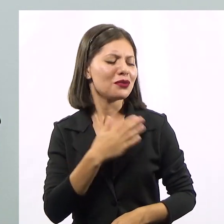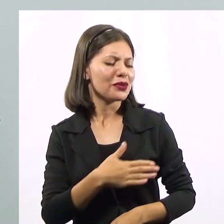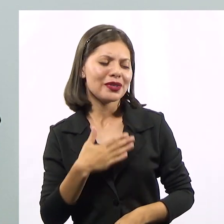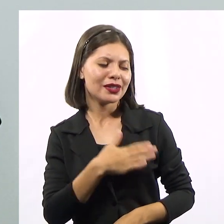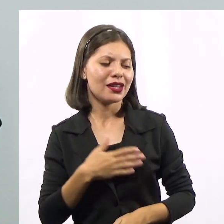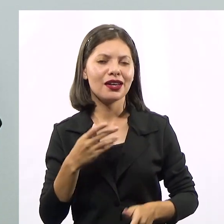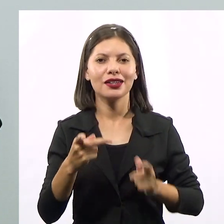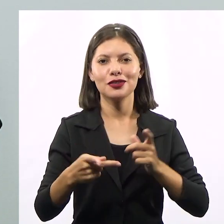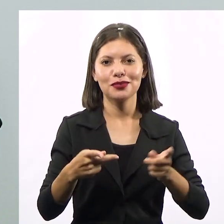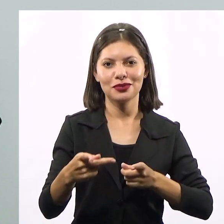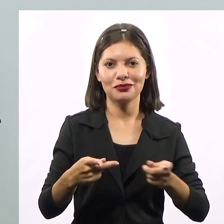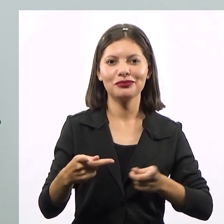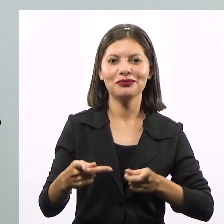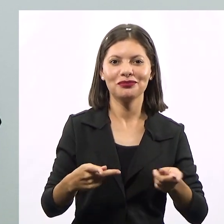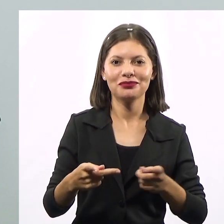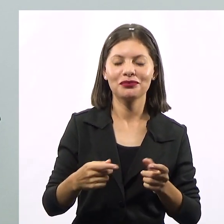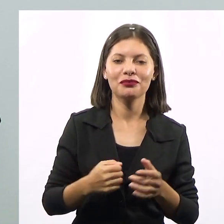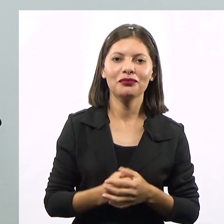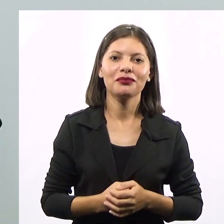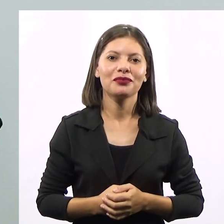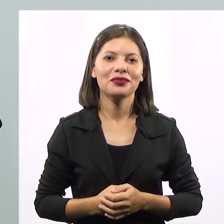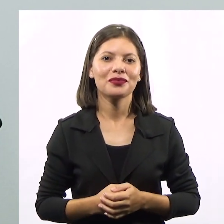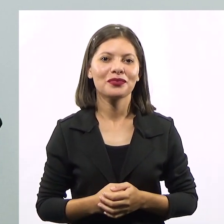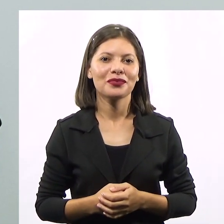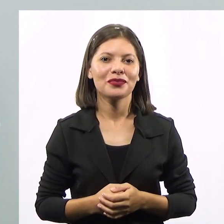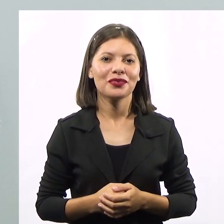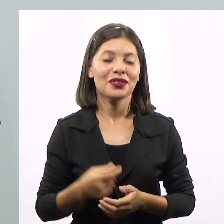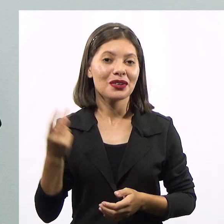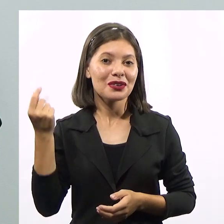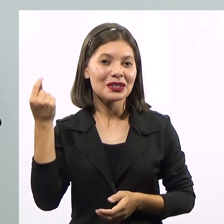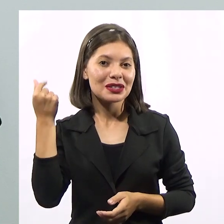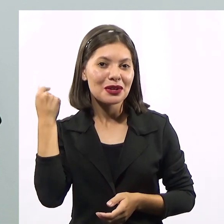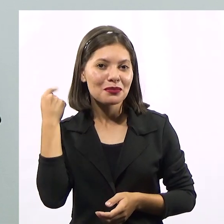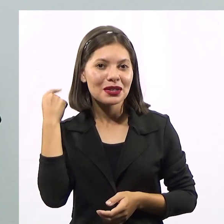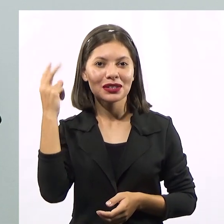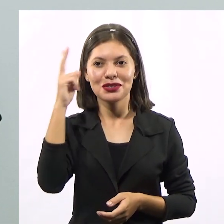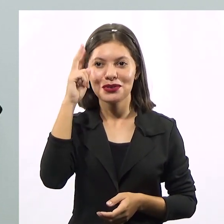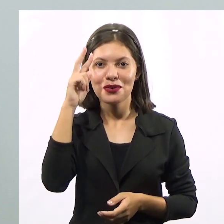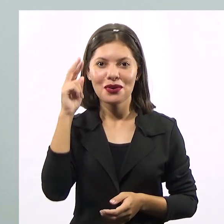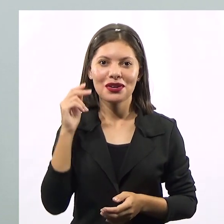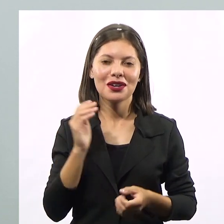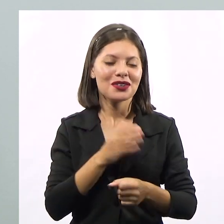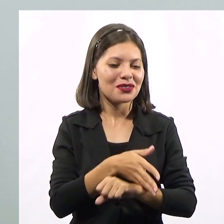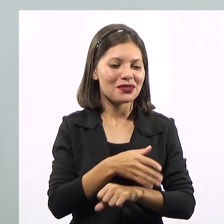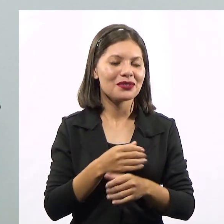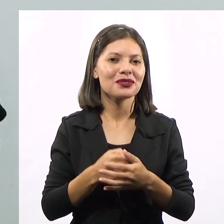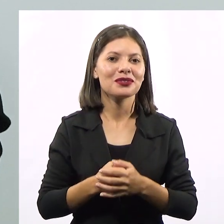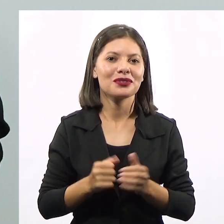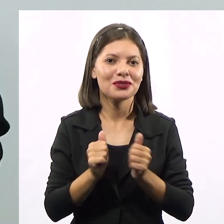Eu também já estou apaixonada pelo projeto. Não só porque eu faço parte dessa história, né?